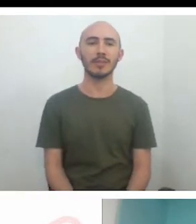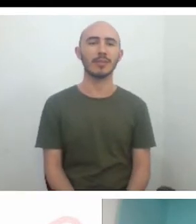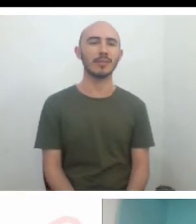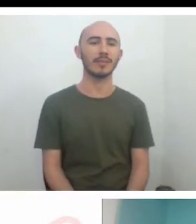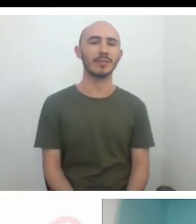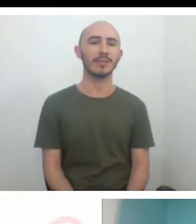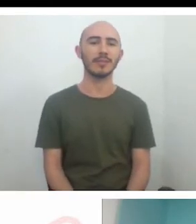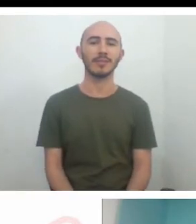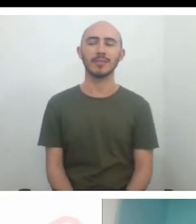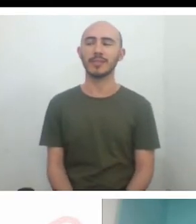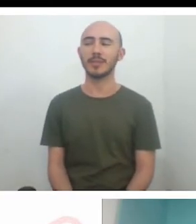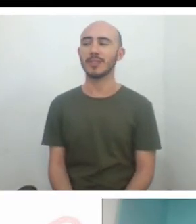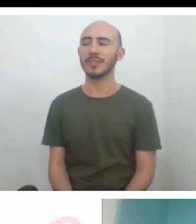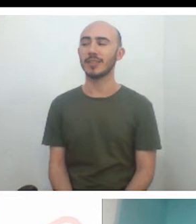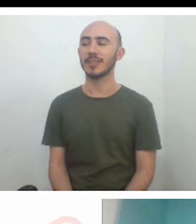Pronto.